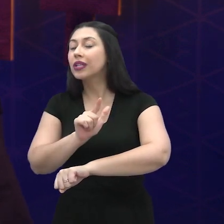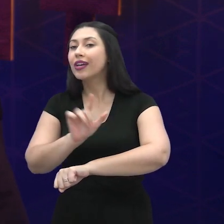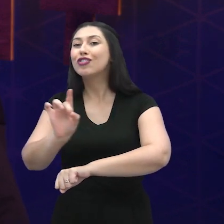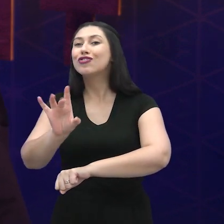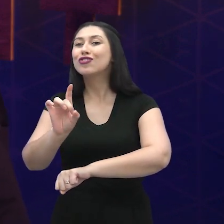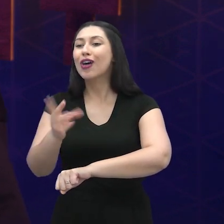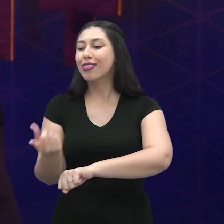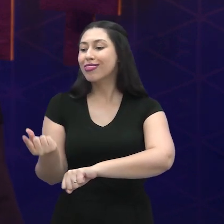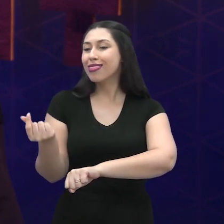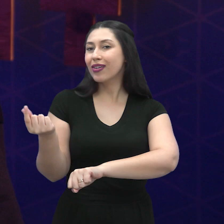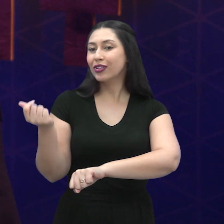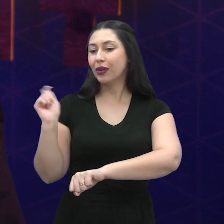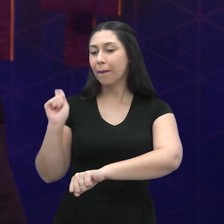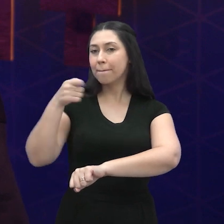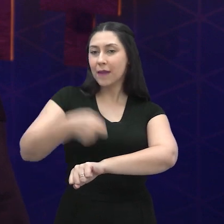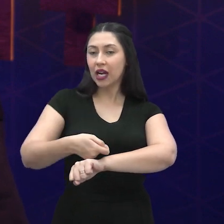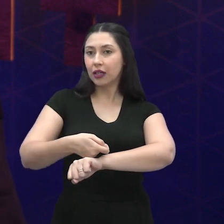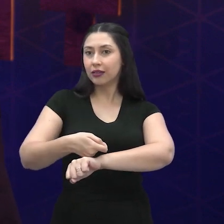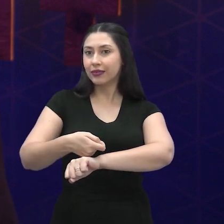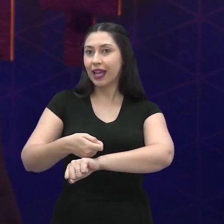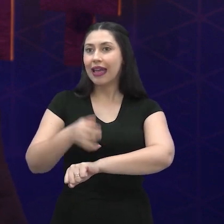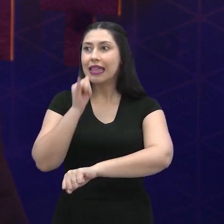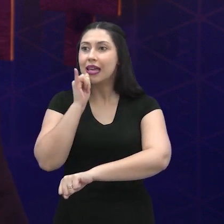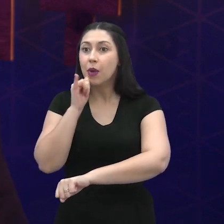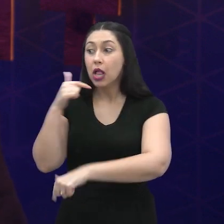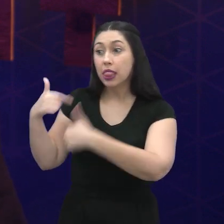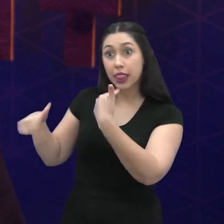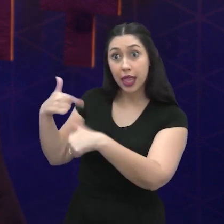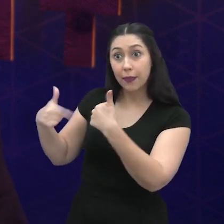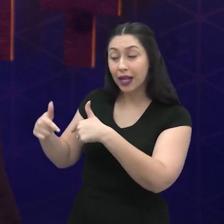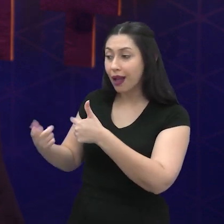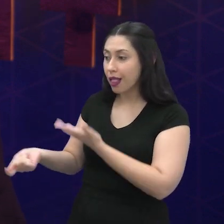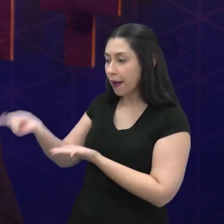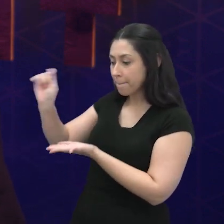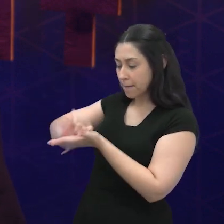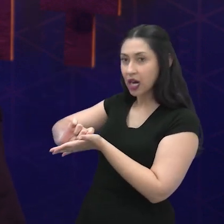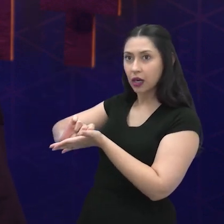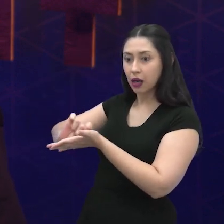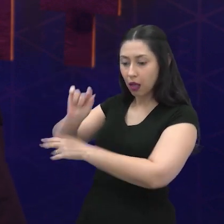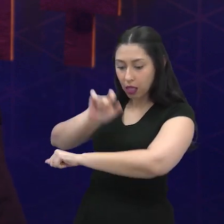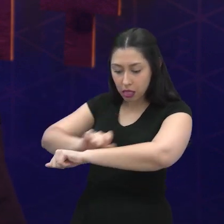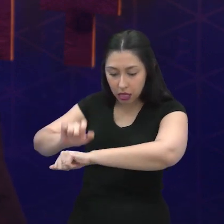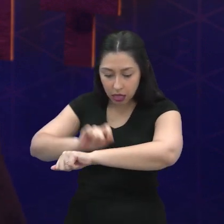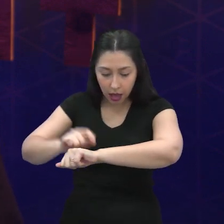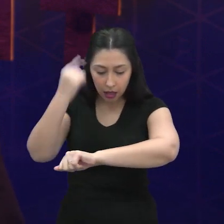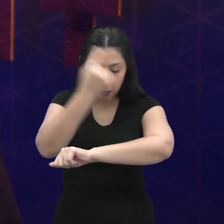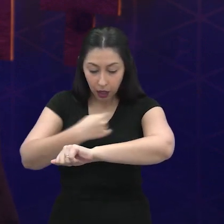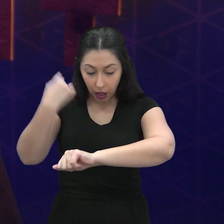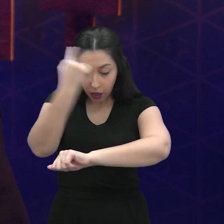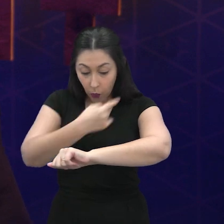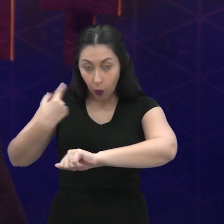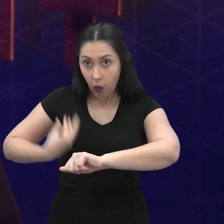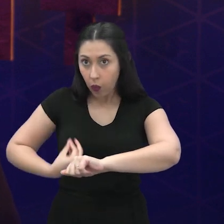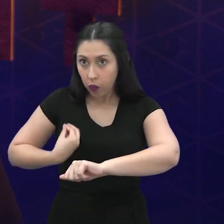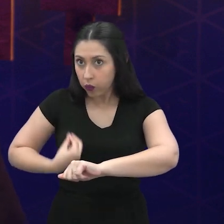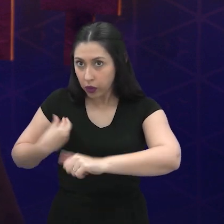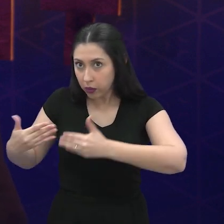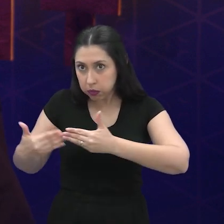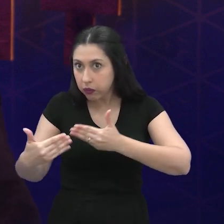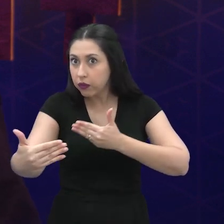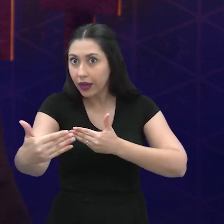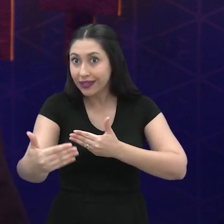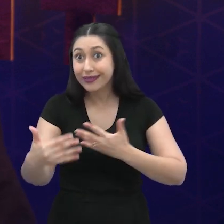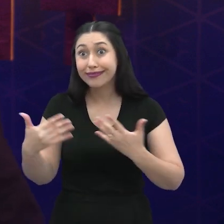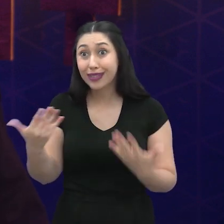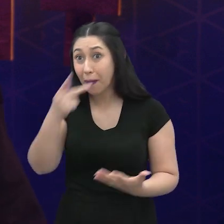são pessoas que têm dinheiro. E o que é o dinheiro? O dinheiro é o tempo da vida deles. Então, as pessoas que têm menos dinheiro precisam